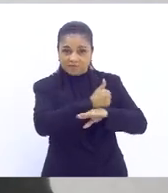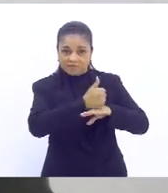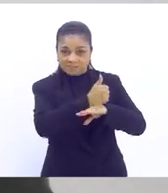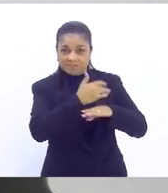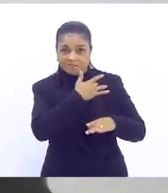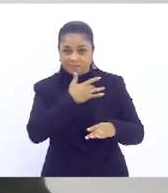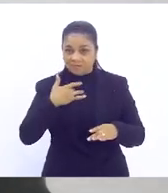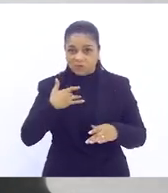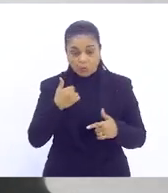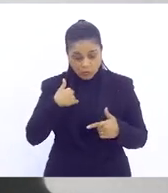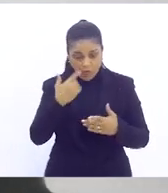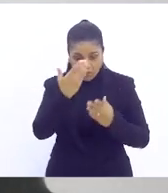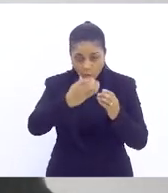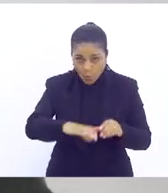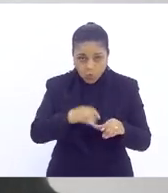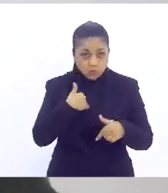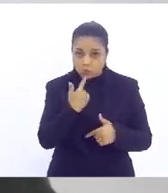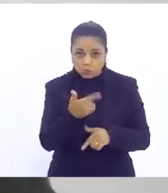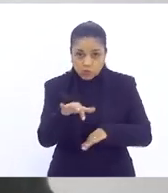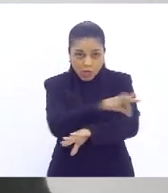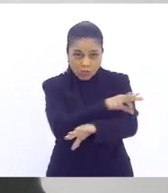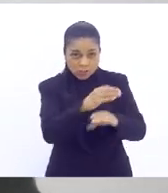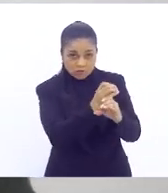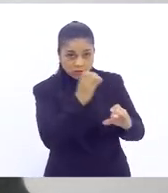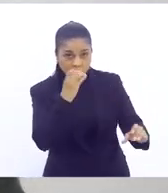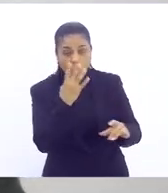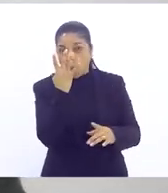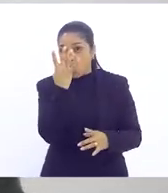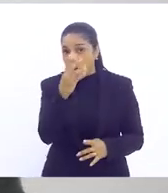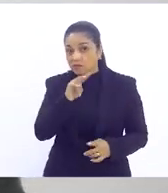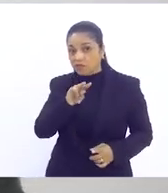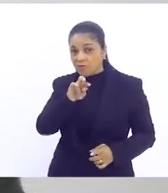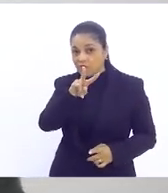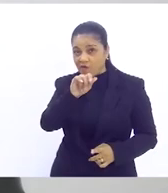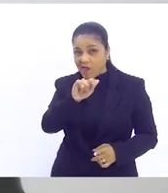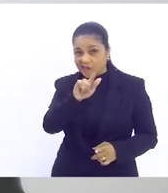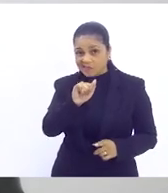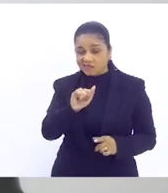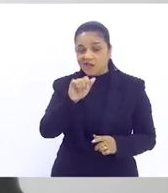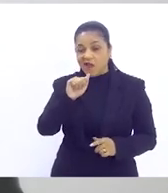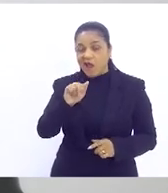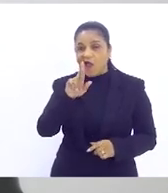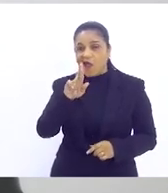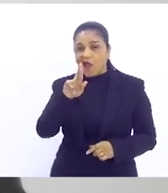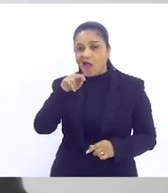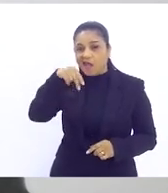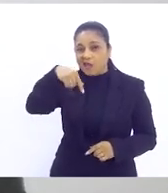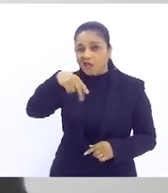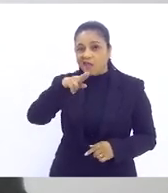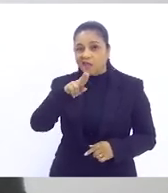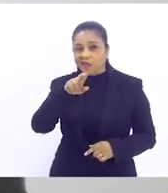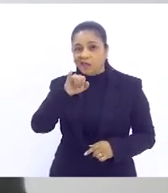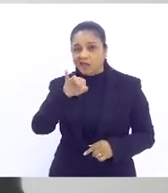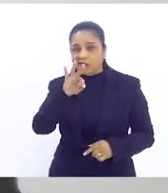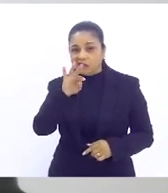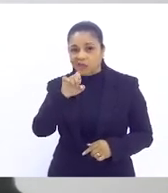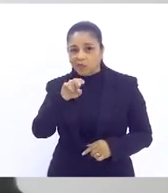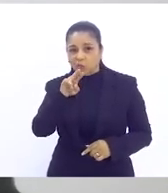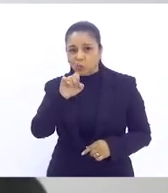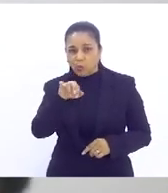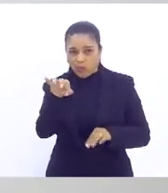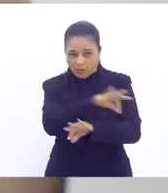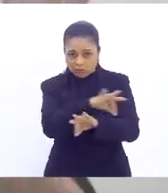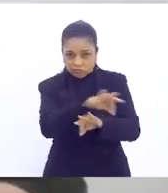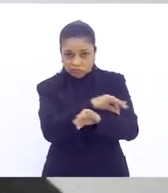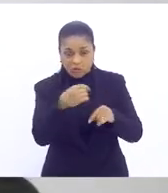tinha para engenheiro arquiteto o concurso foi para quatro vagas para arquitetura né E aí depois que Nós entramos fala assim não é